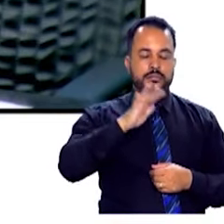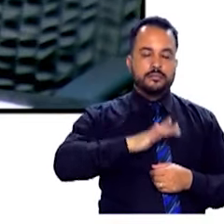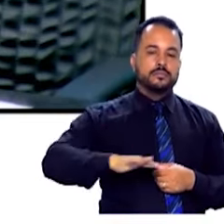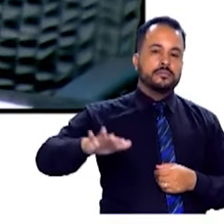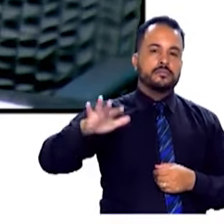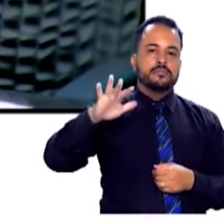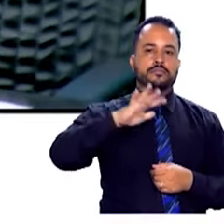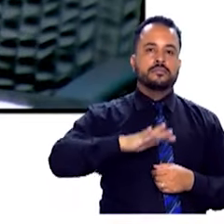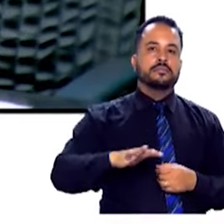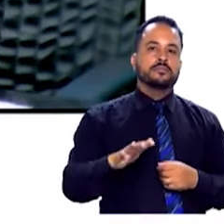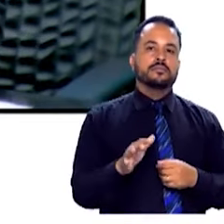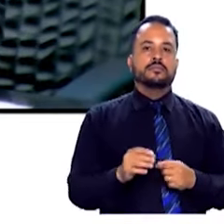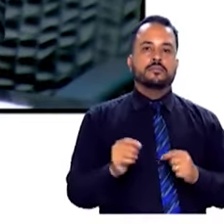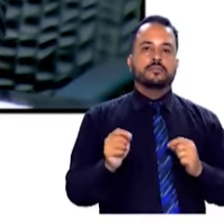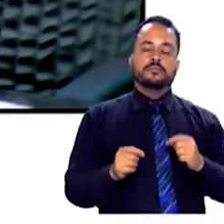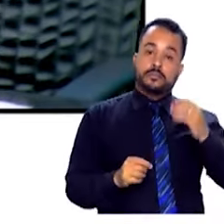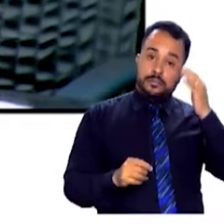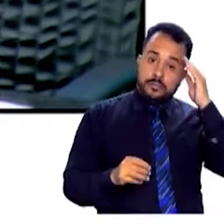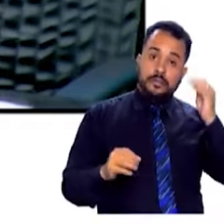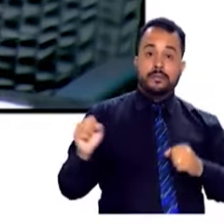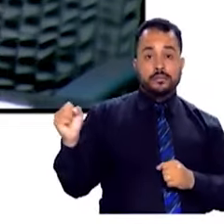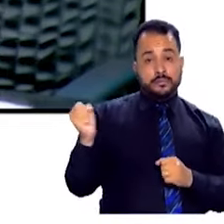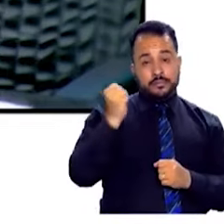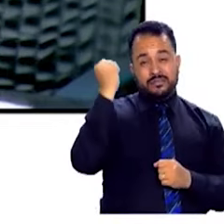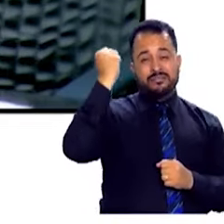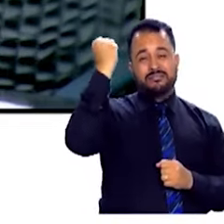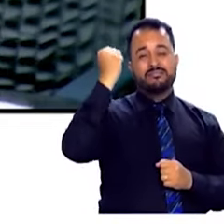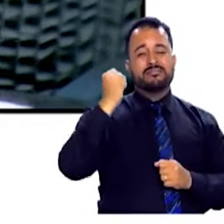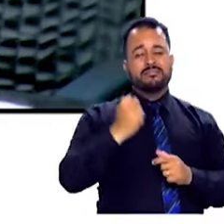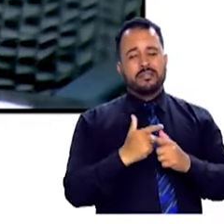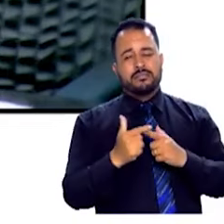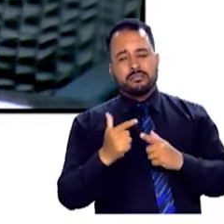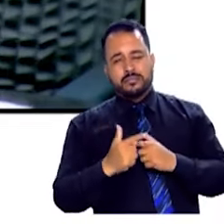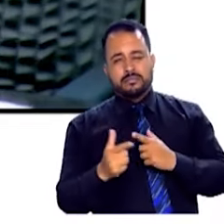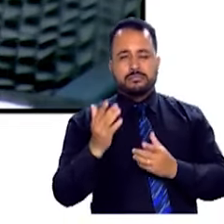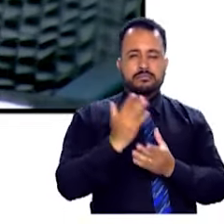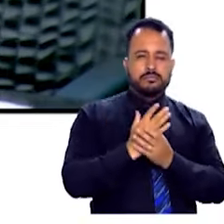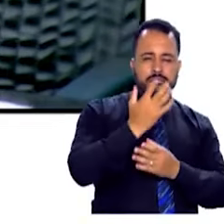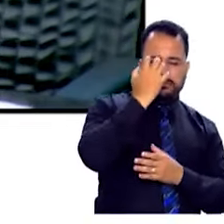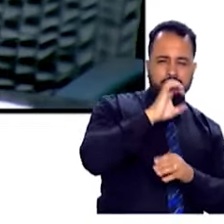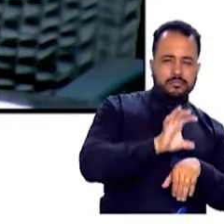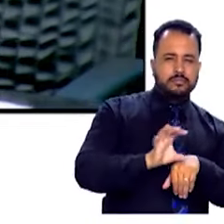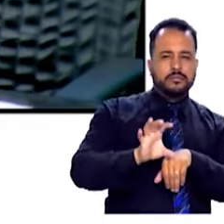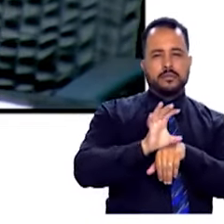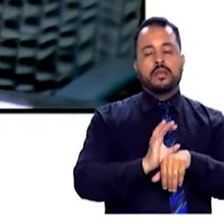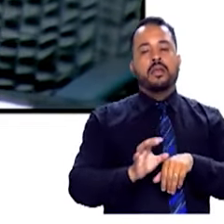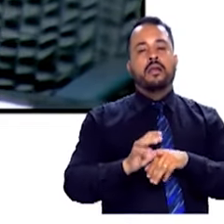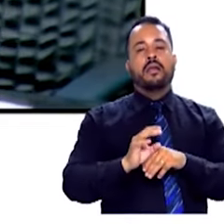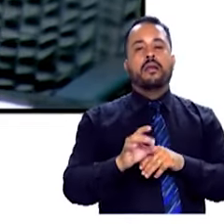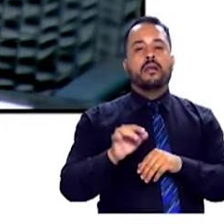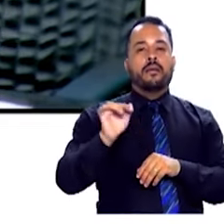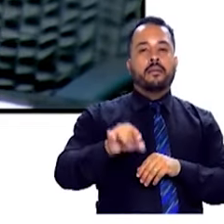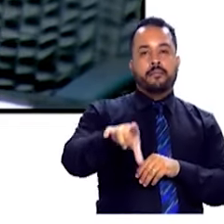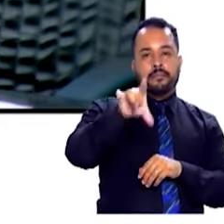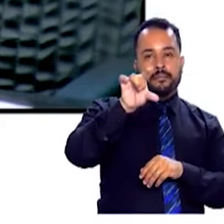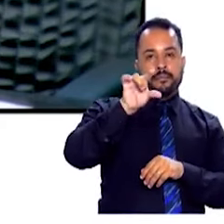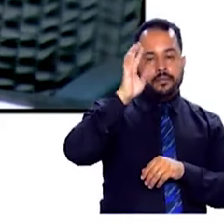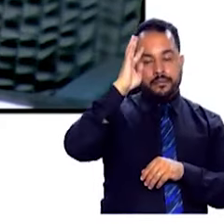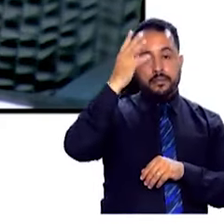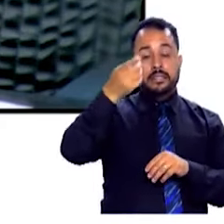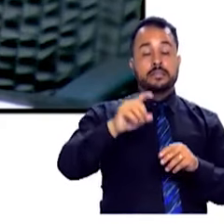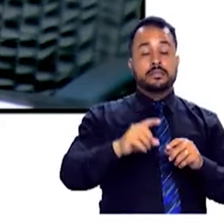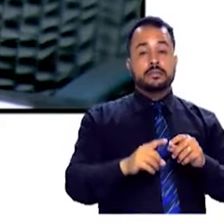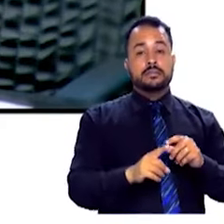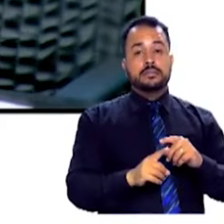entende presente a gravidade institucional então é um outro filtro positivo que abre eh vias de acesso à Suprema